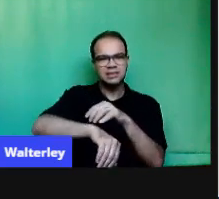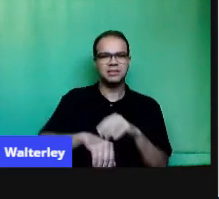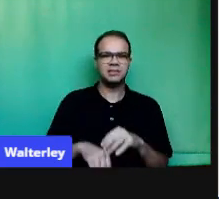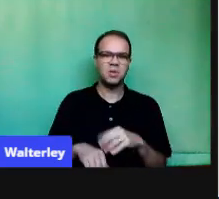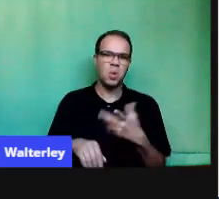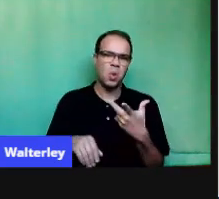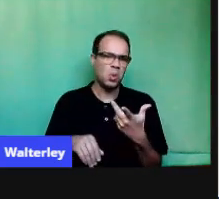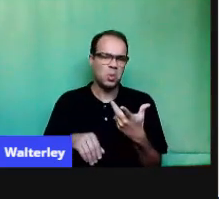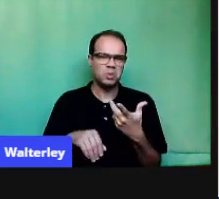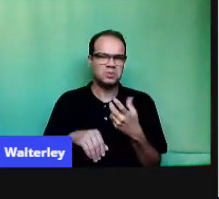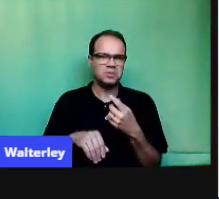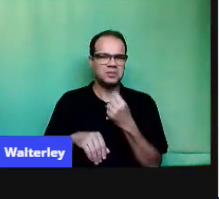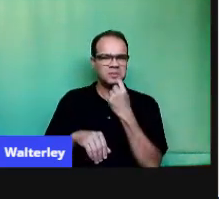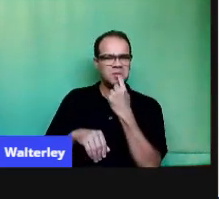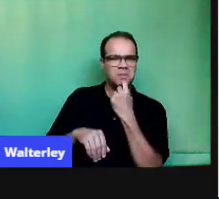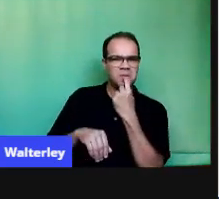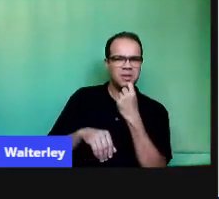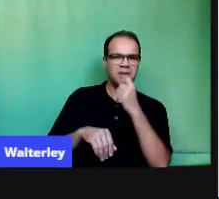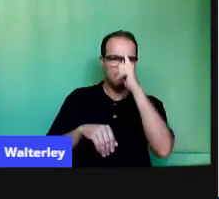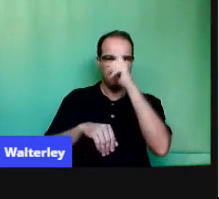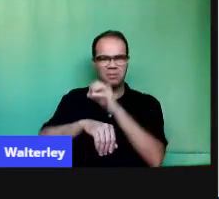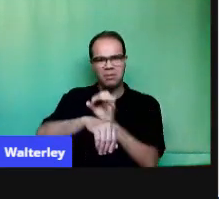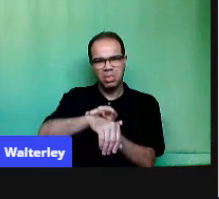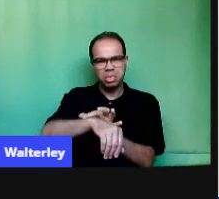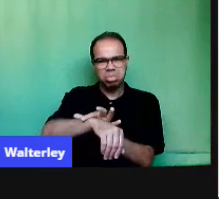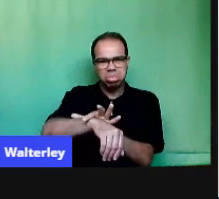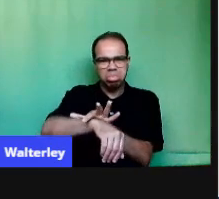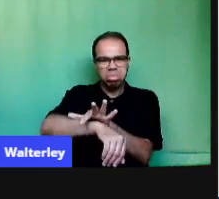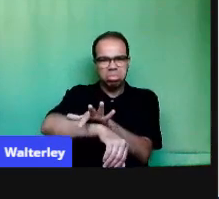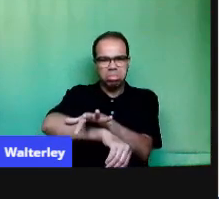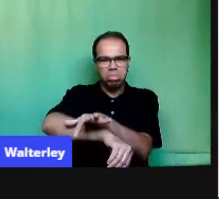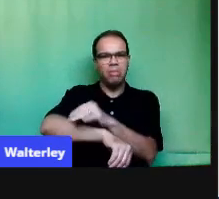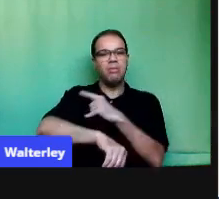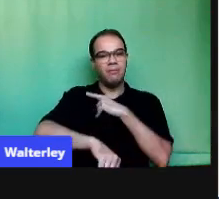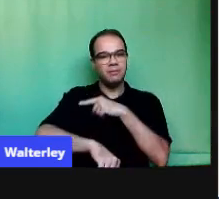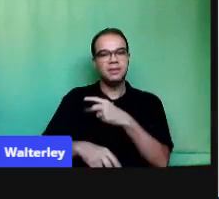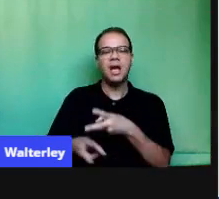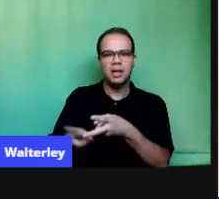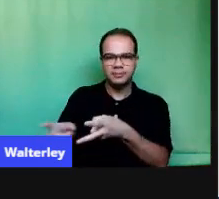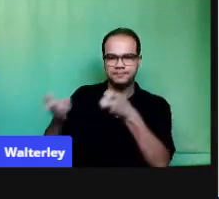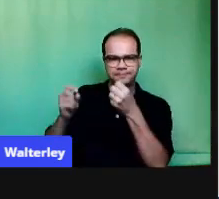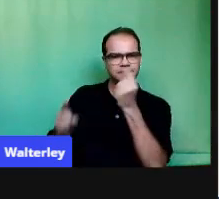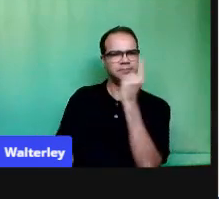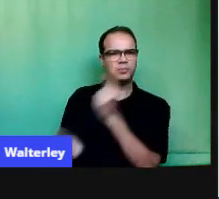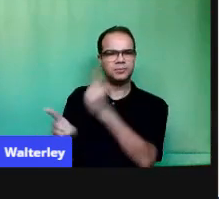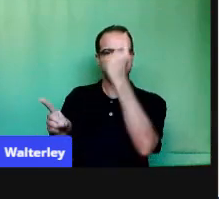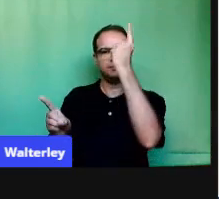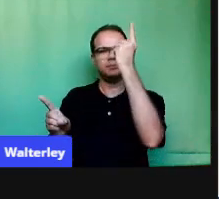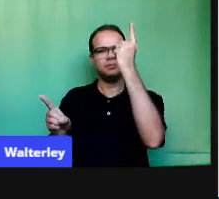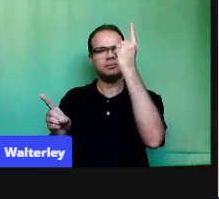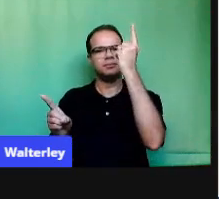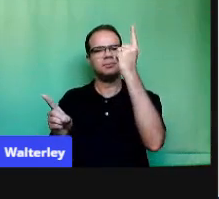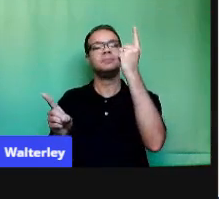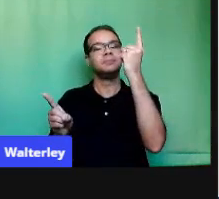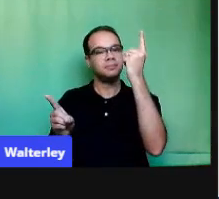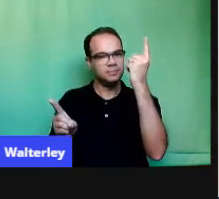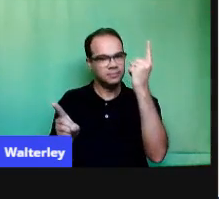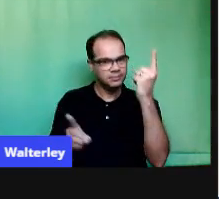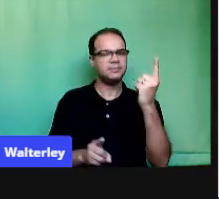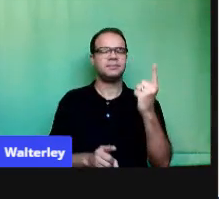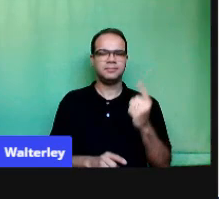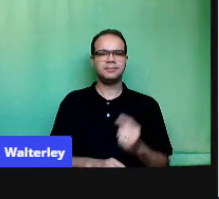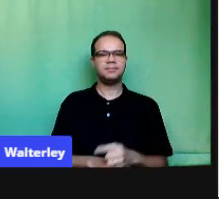prurido, né? Está apresentando coceira. Então, facilmente nós identificamos quando o animal ele está com falha no